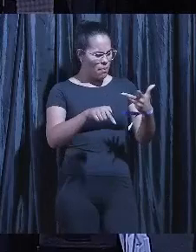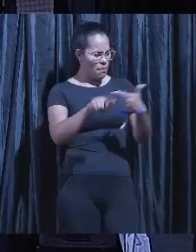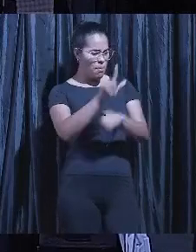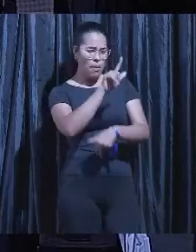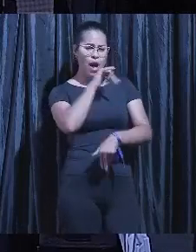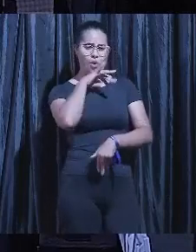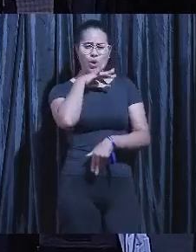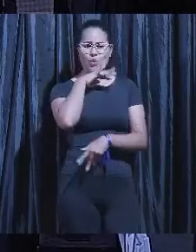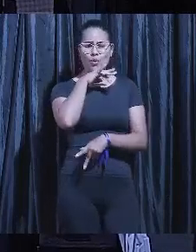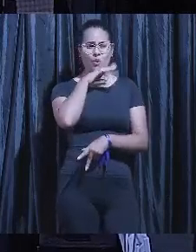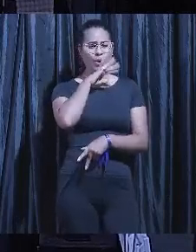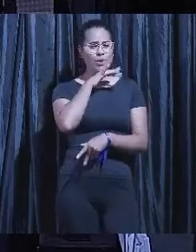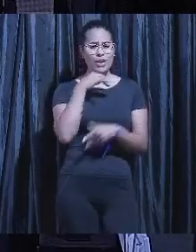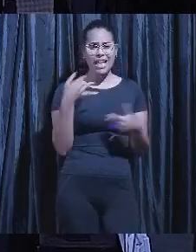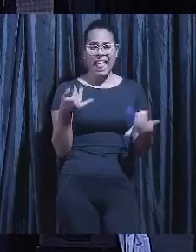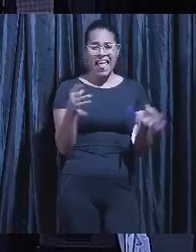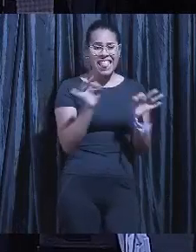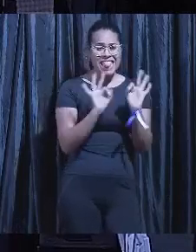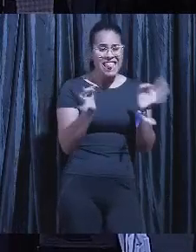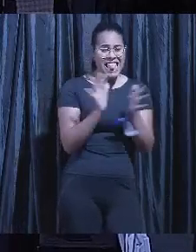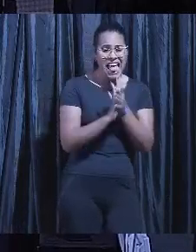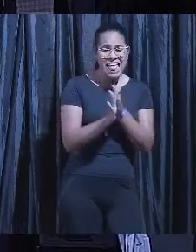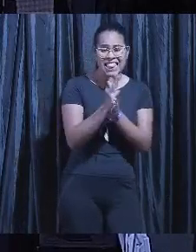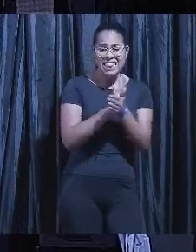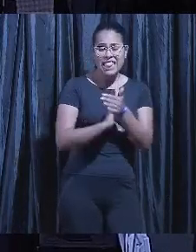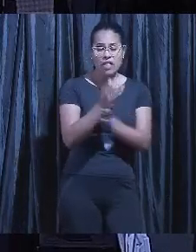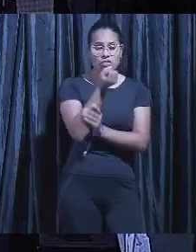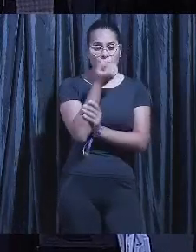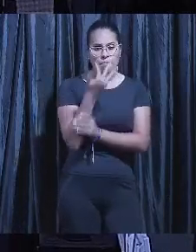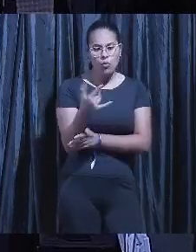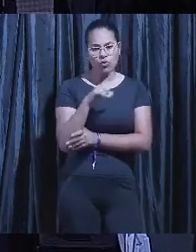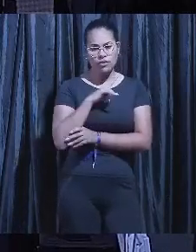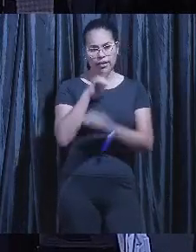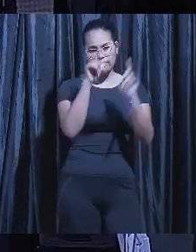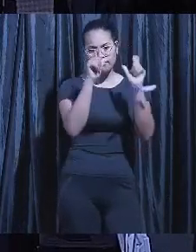território, esse tipo de